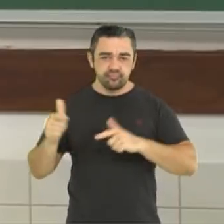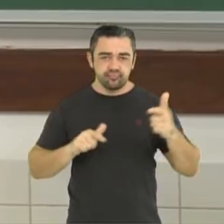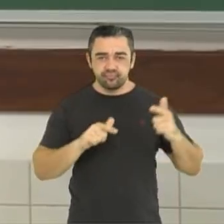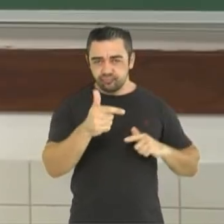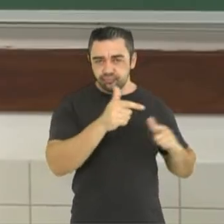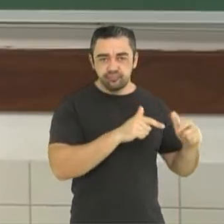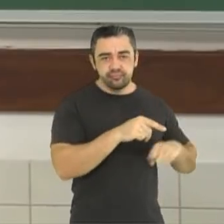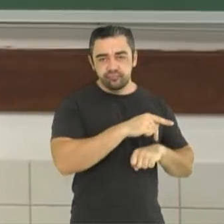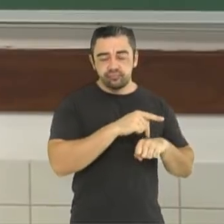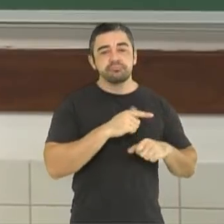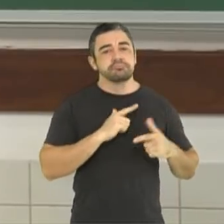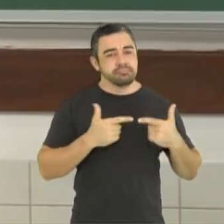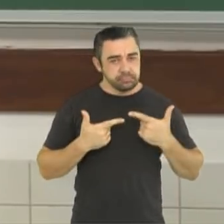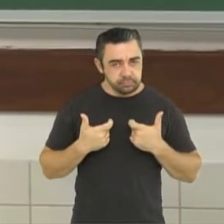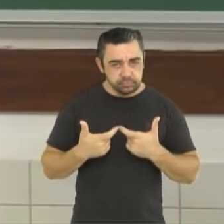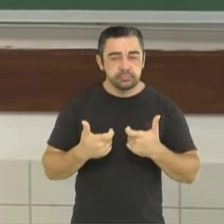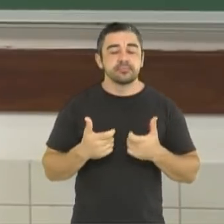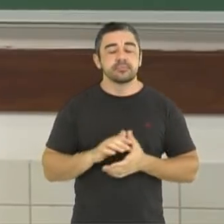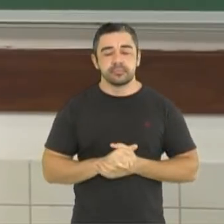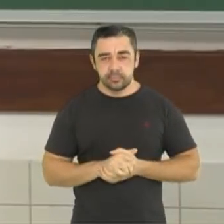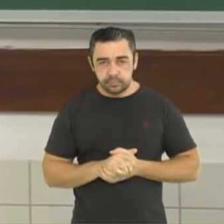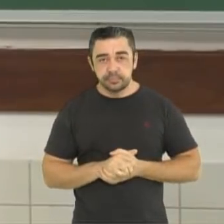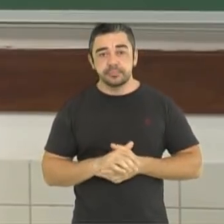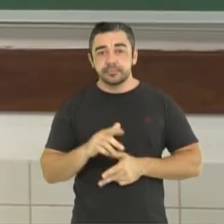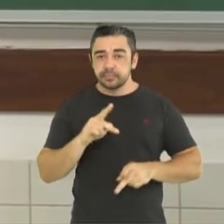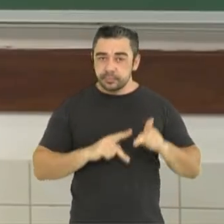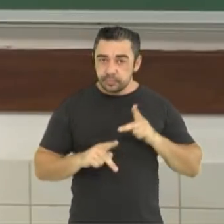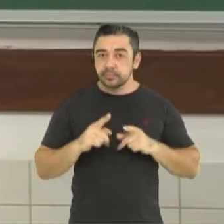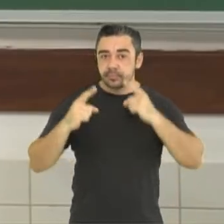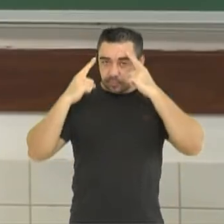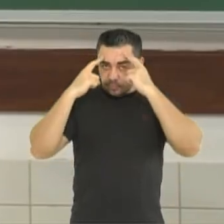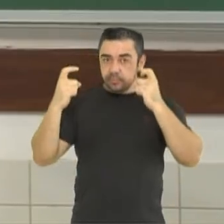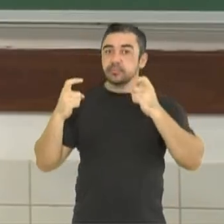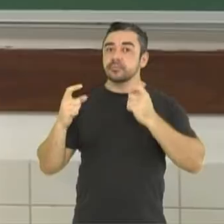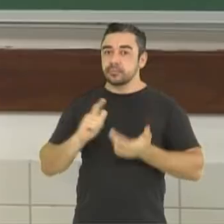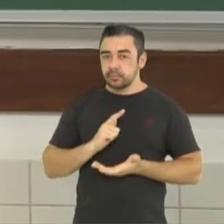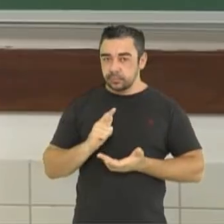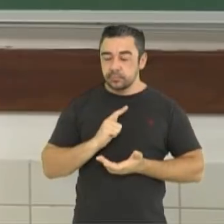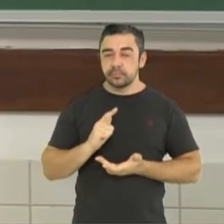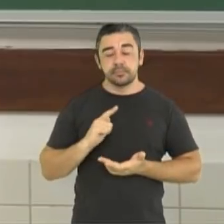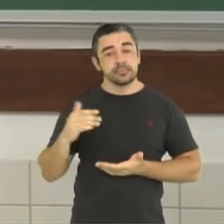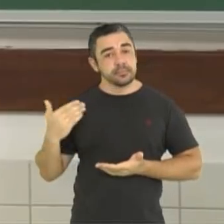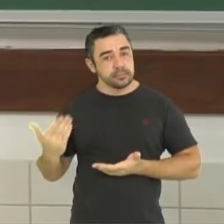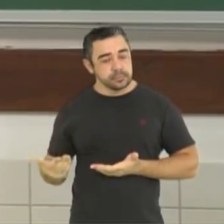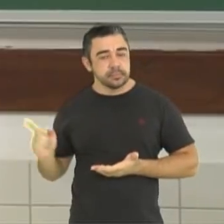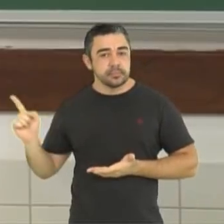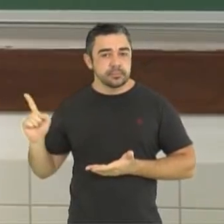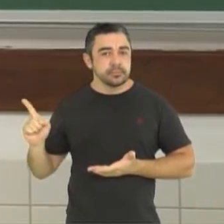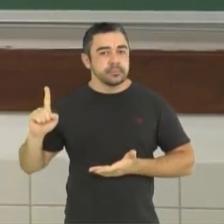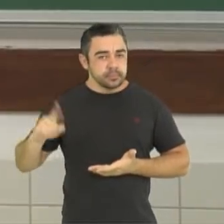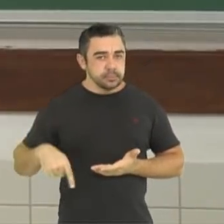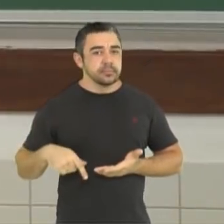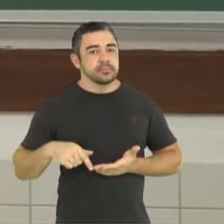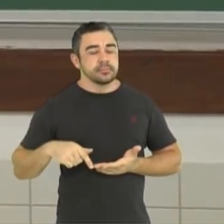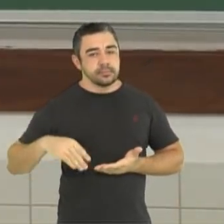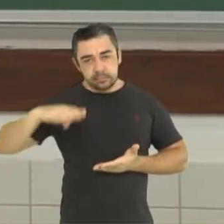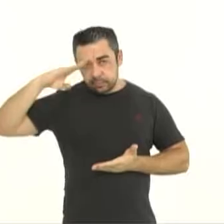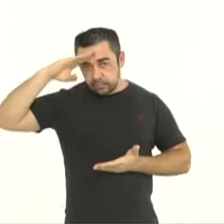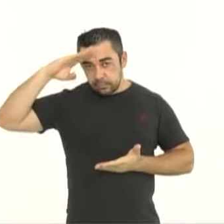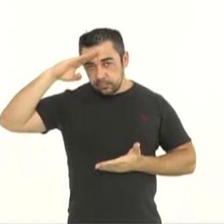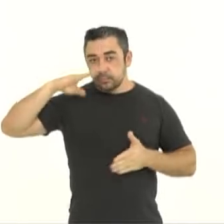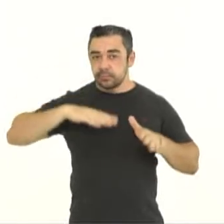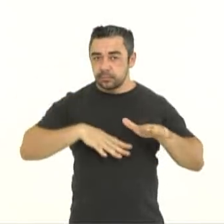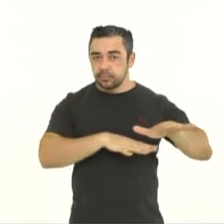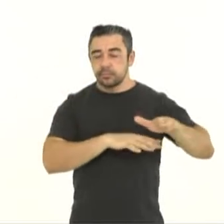nações, guerreavam muito, era um povo um pouco violento, então a base deles era militar, tá? Então, olha lá,